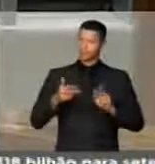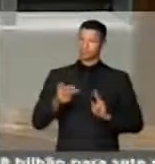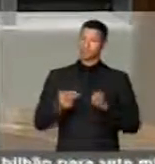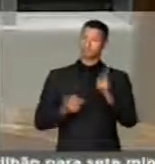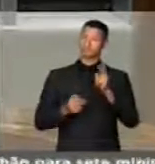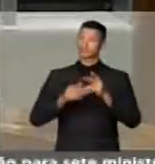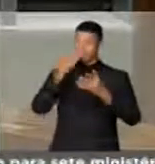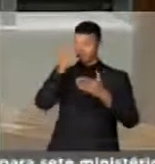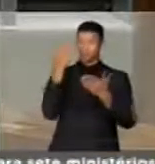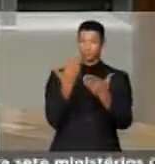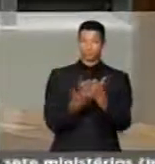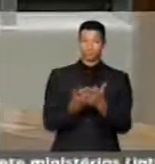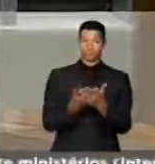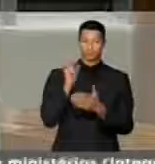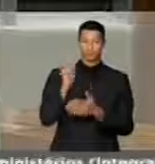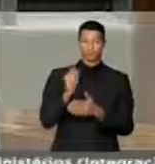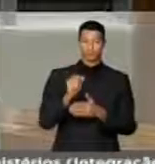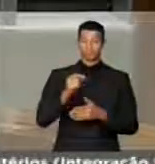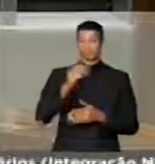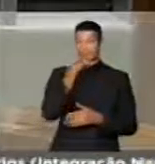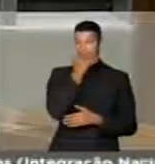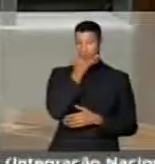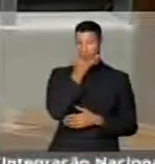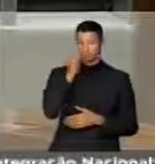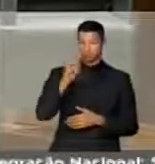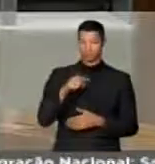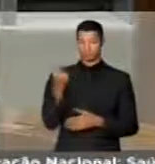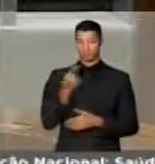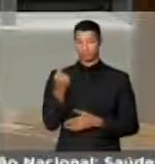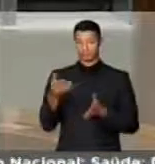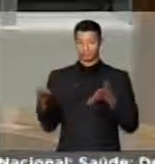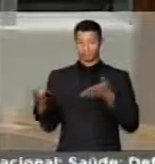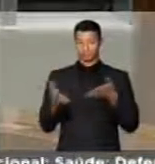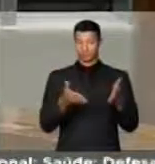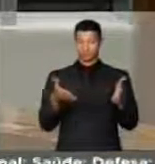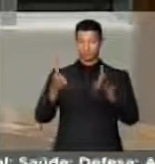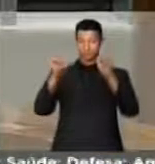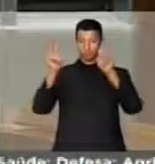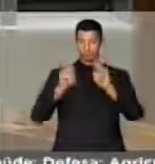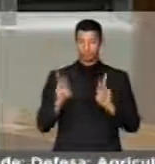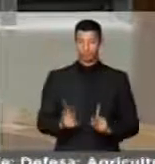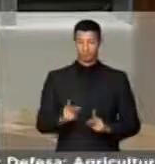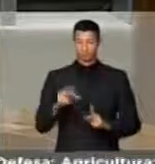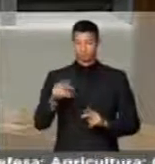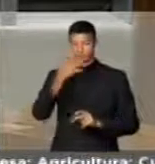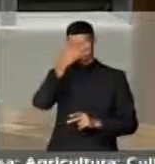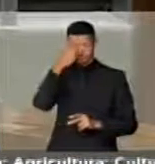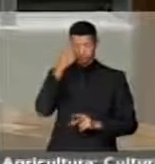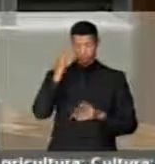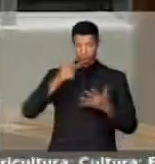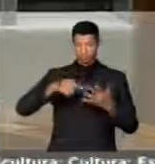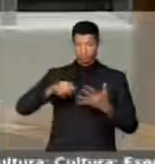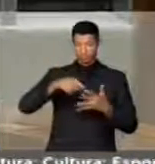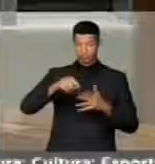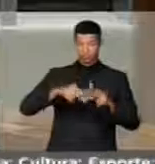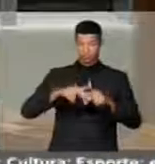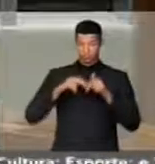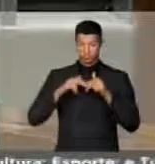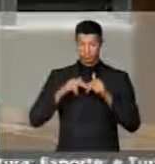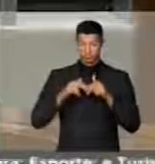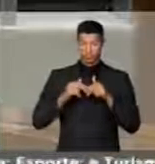continuar acreditando que o perdão é o único caminho para a paz entre as pessoas. Por